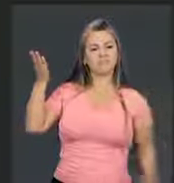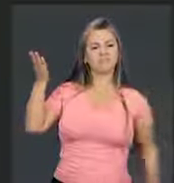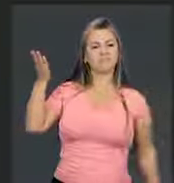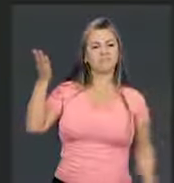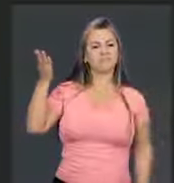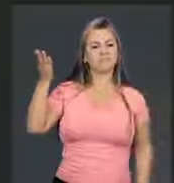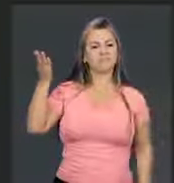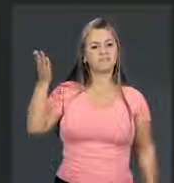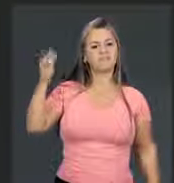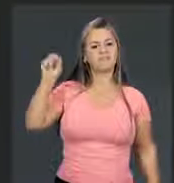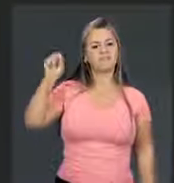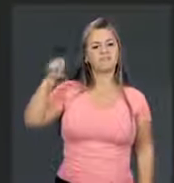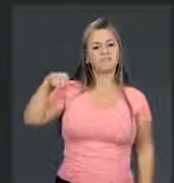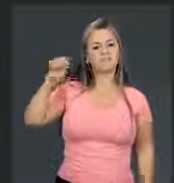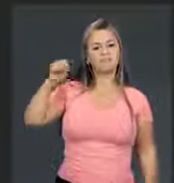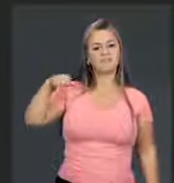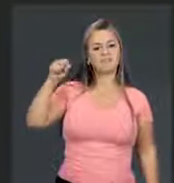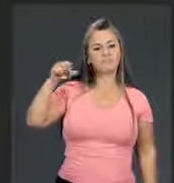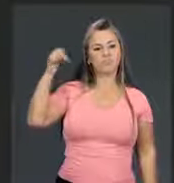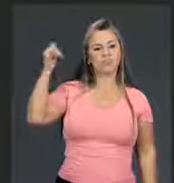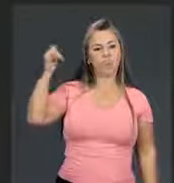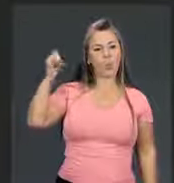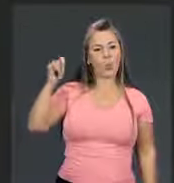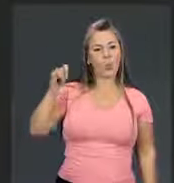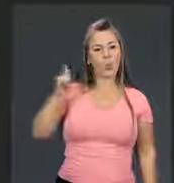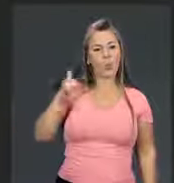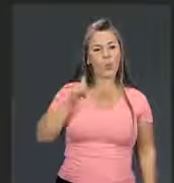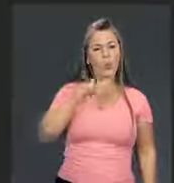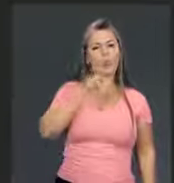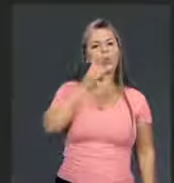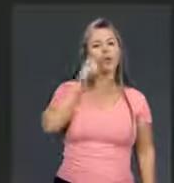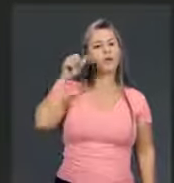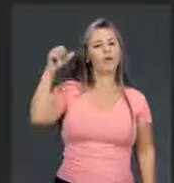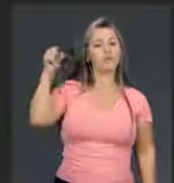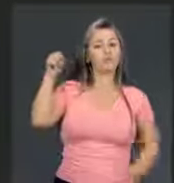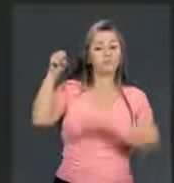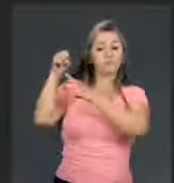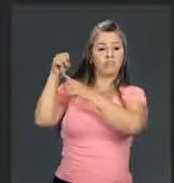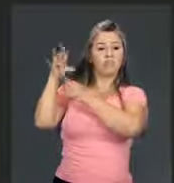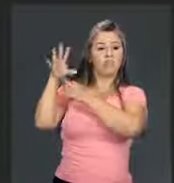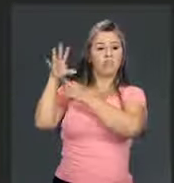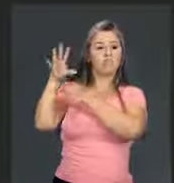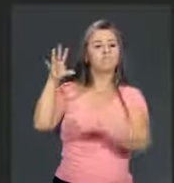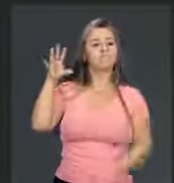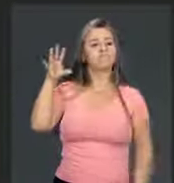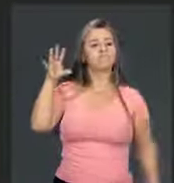vai surgir uma corrente elétrica e essa lâmpada poderá se acender.